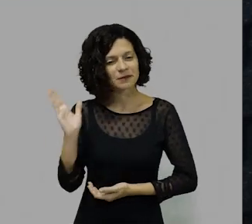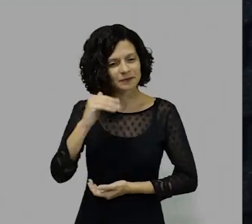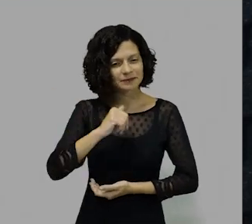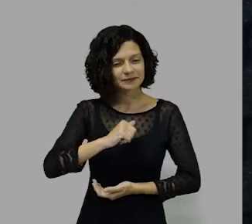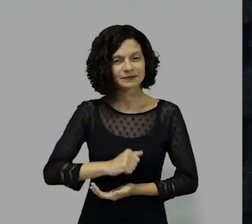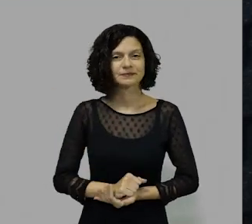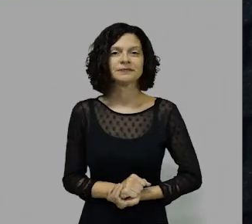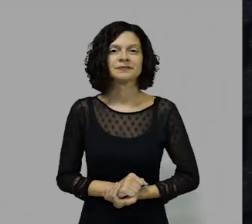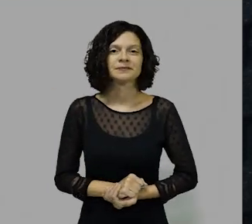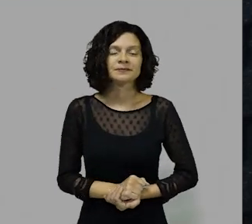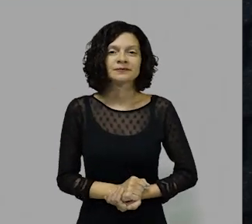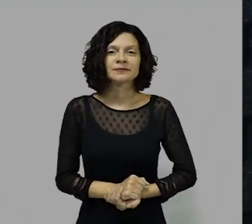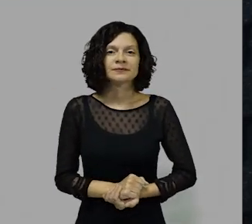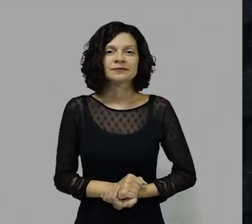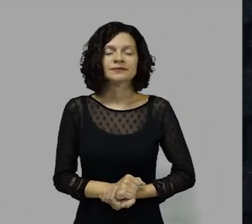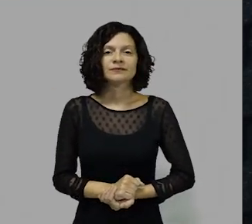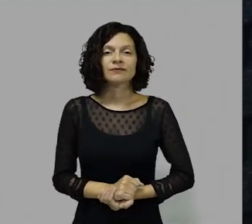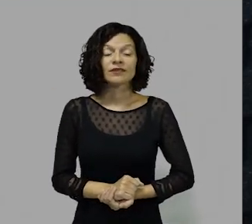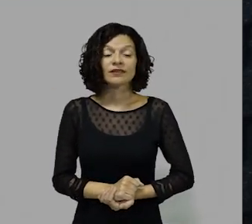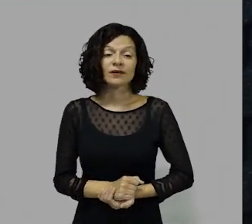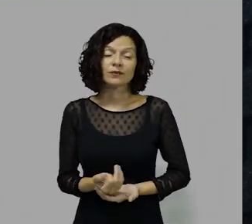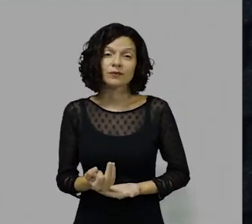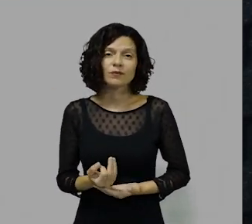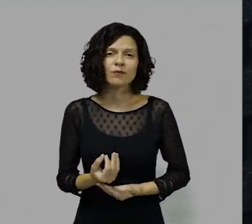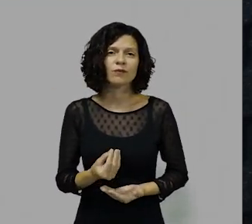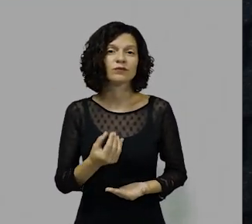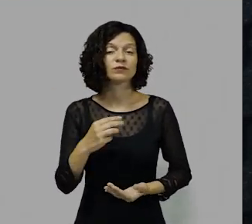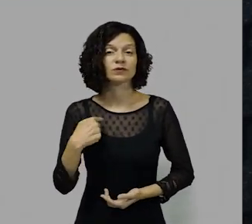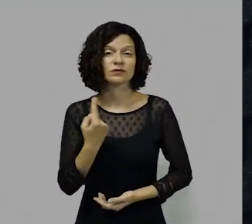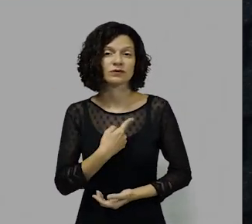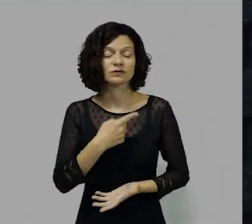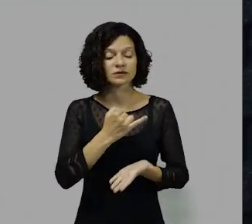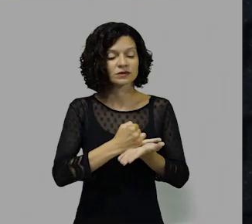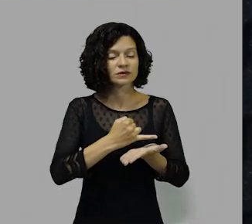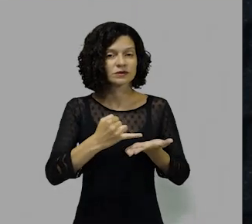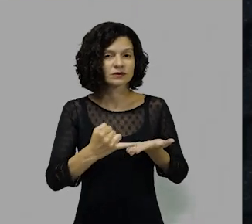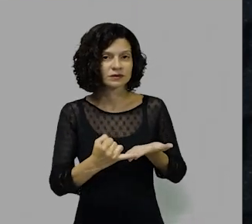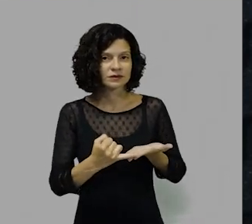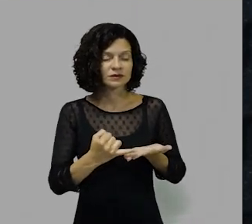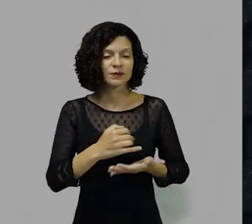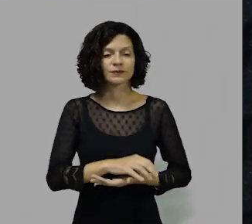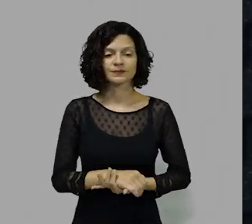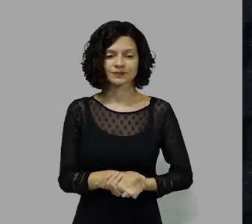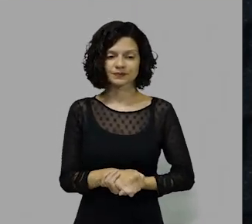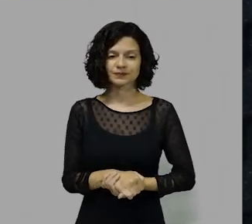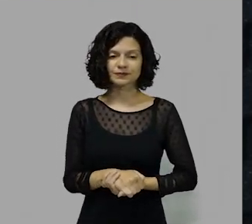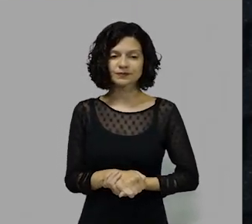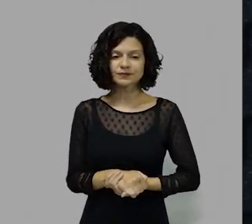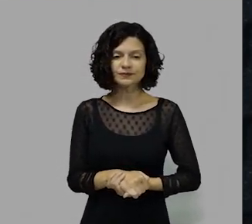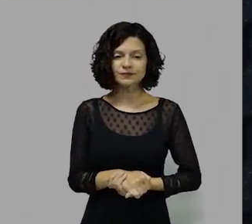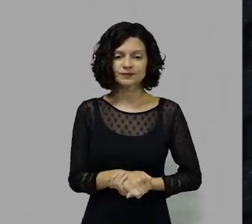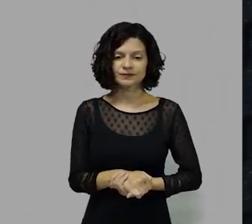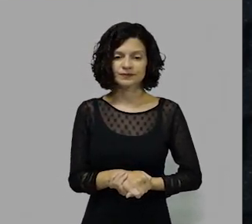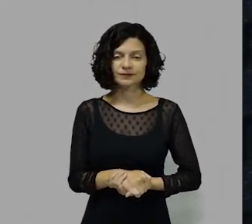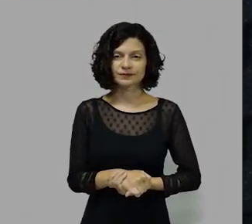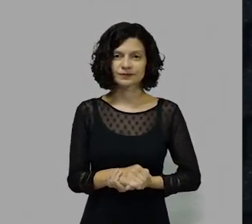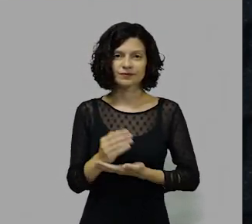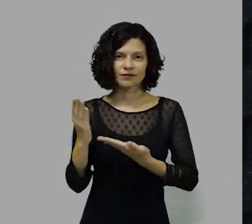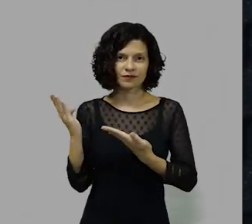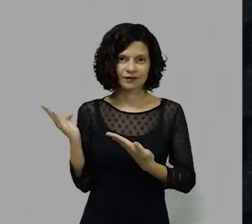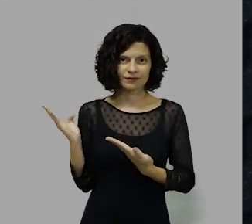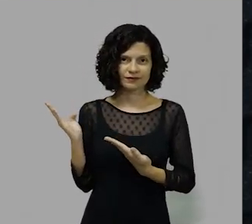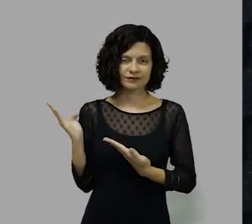go! Falando da nossa introdução, né? A nossa introduction. Discourse markers are words, phrases